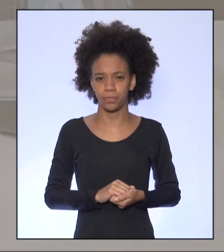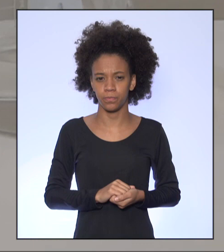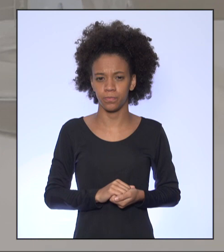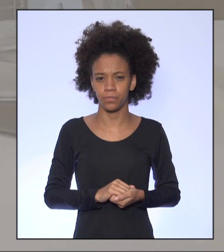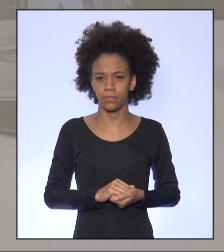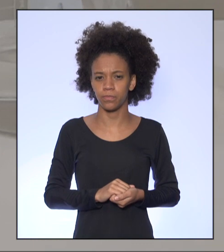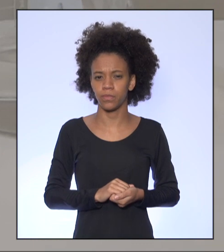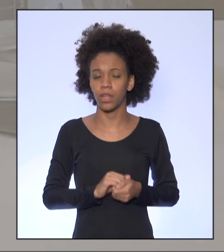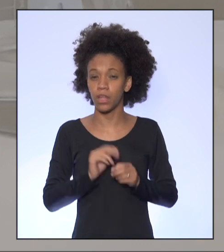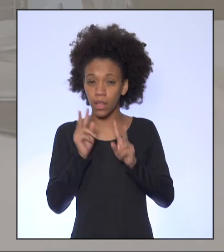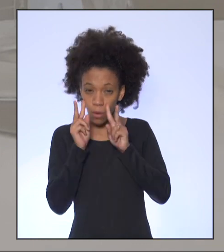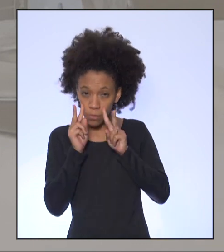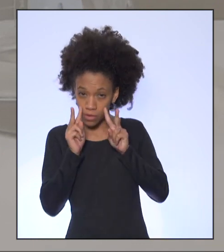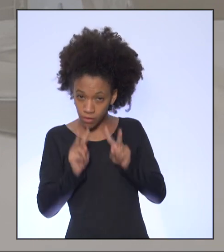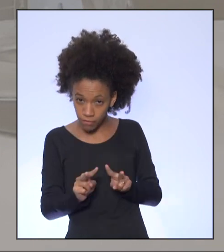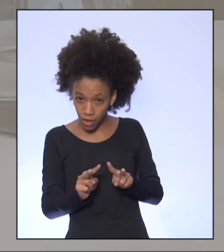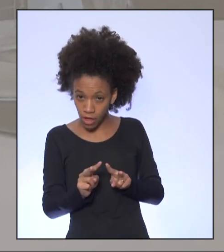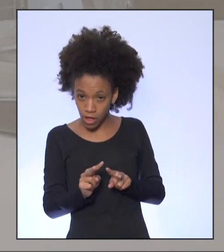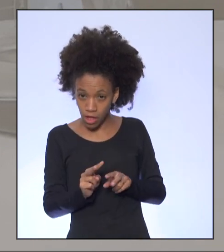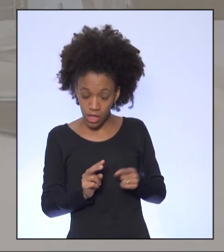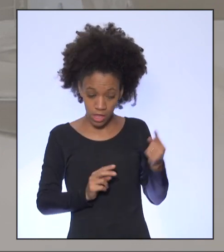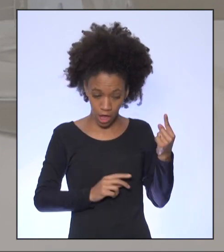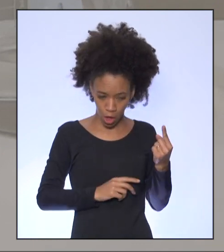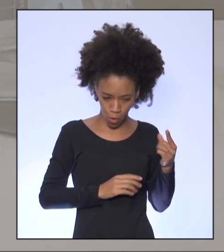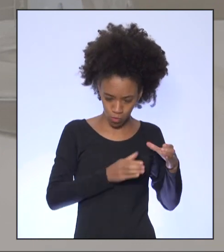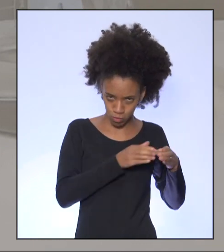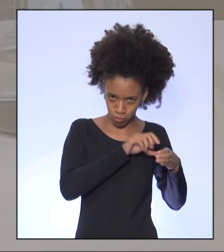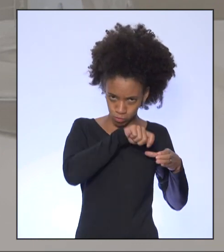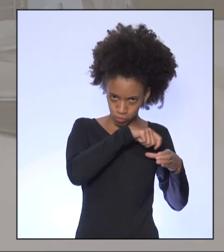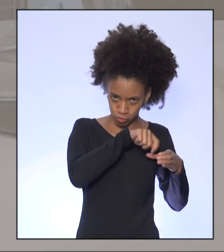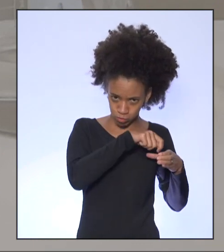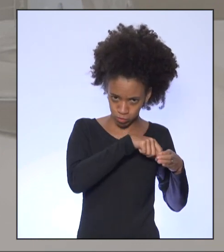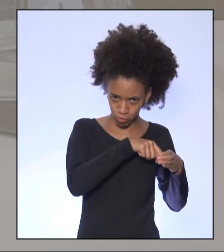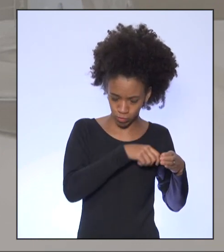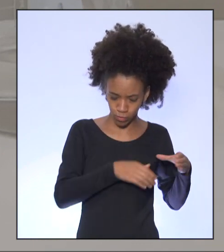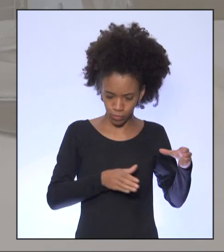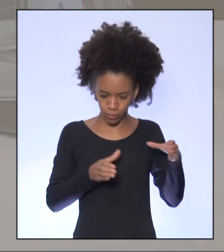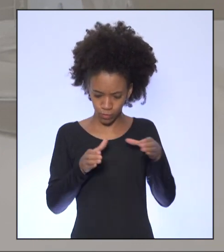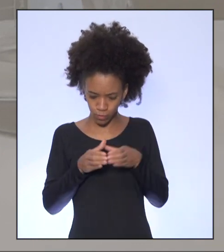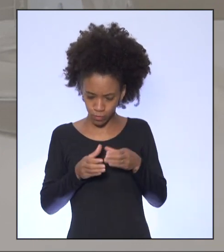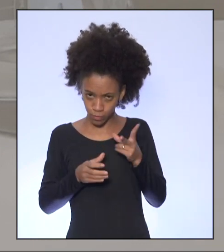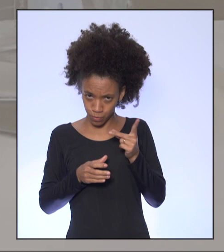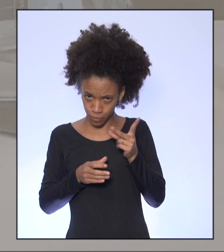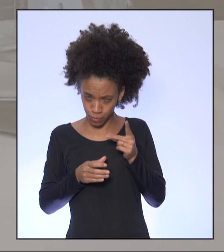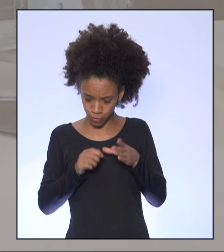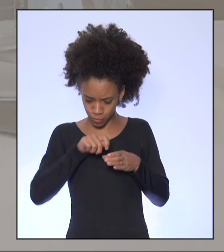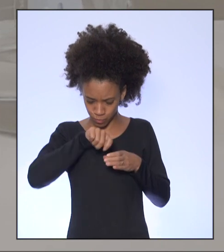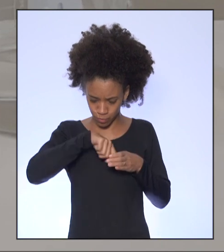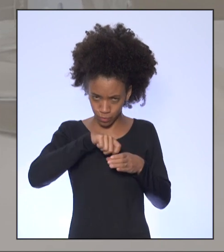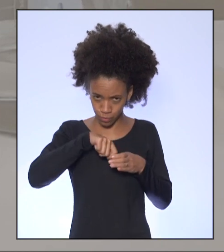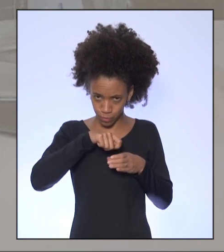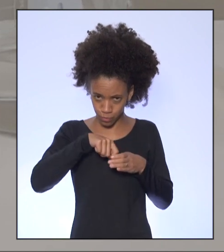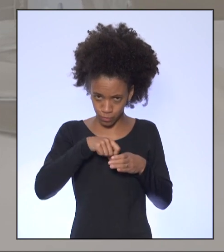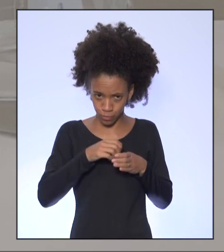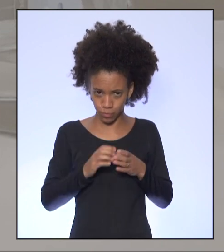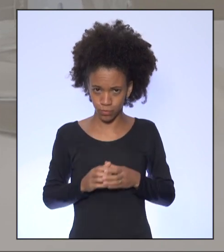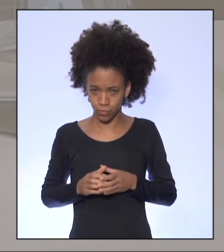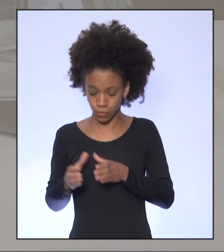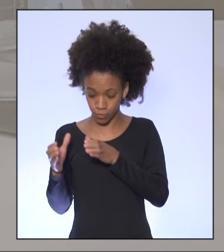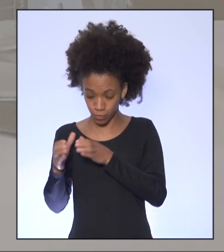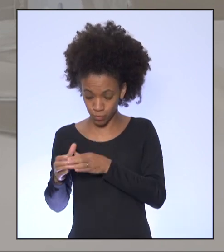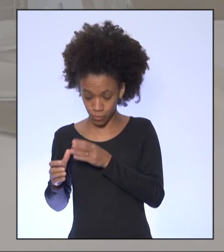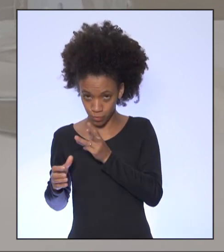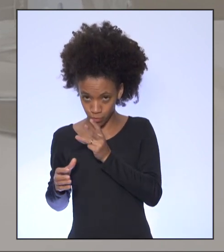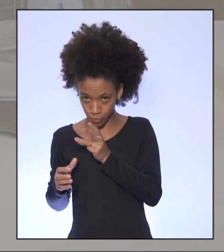Aqui podemos ver a solução 1, a solução 2 e a